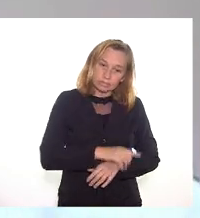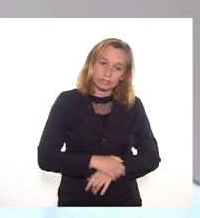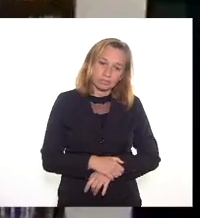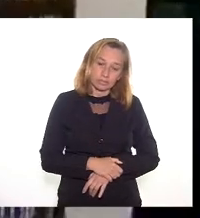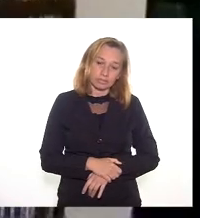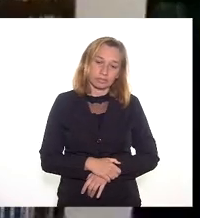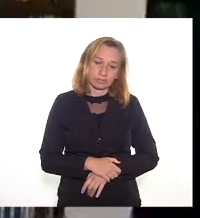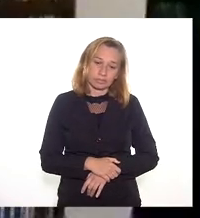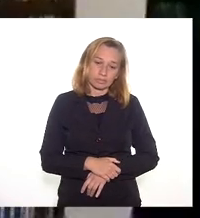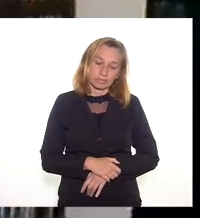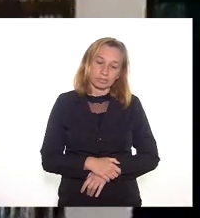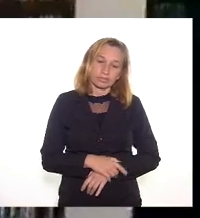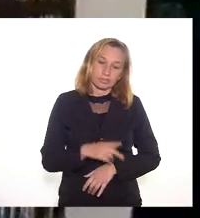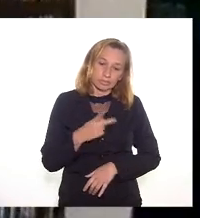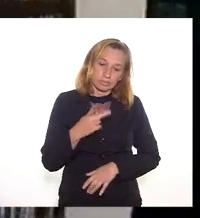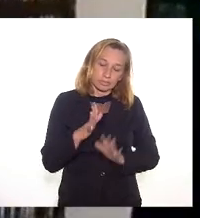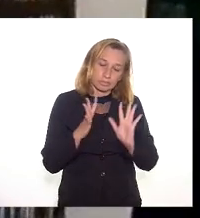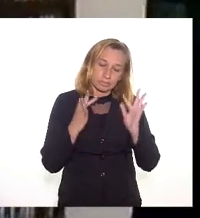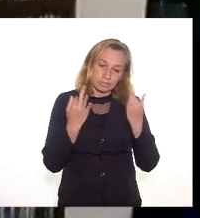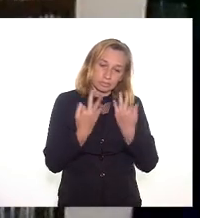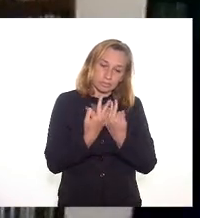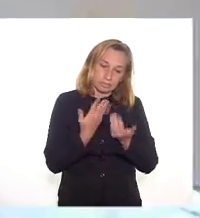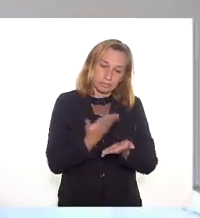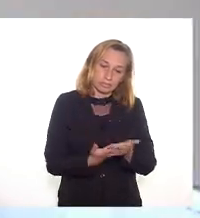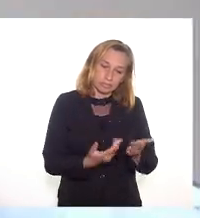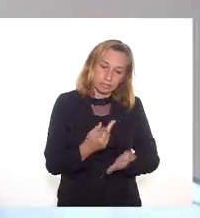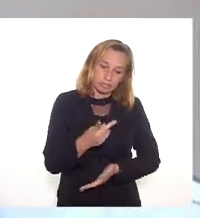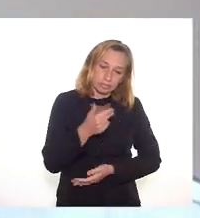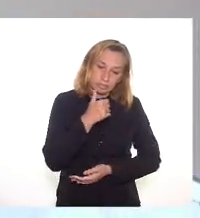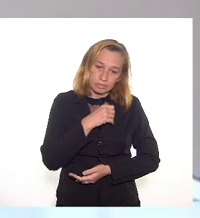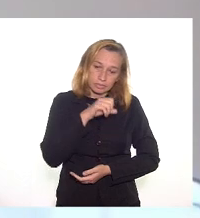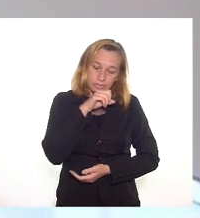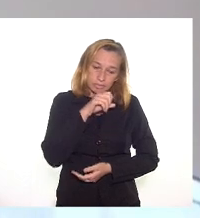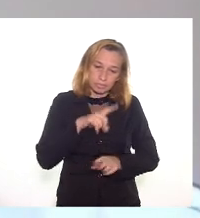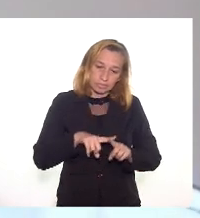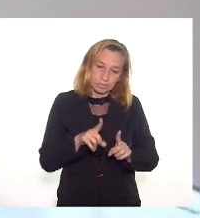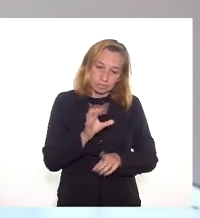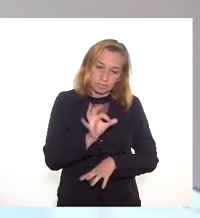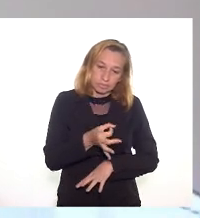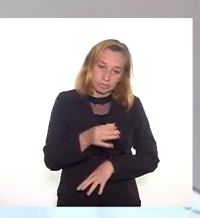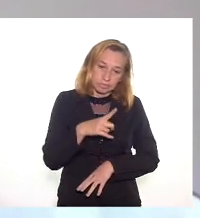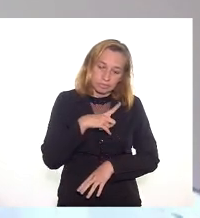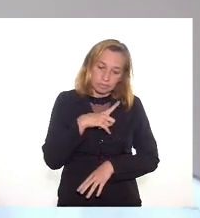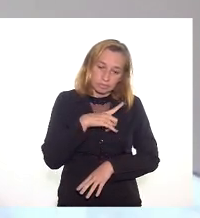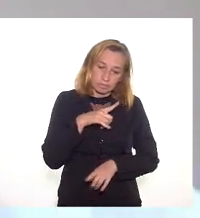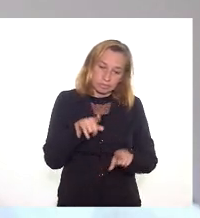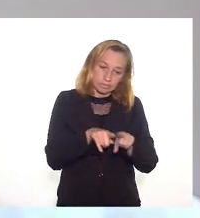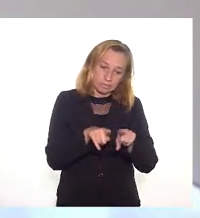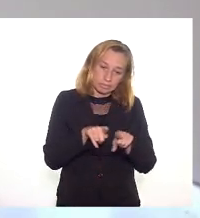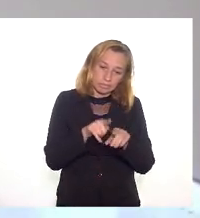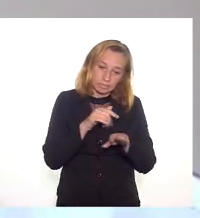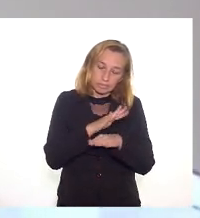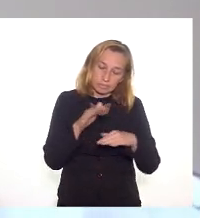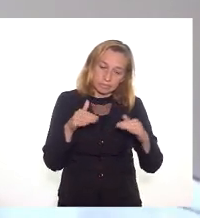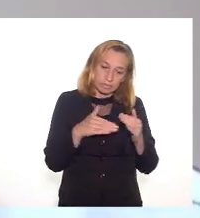vossa excelência e sua família pela perda de sua mãe mas eu tenho certeza também que todas as